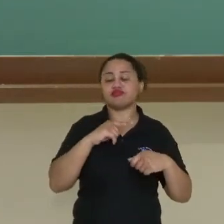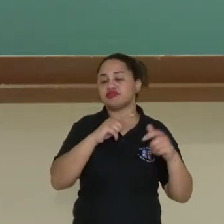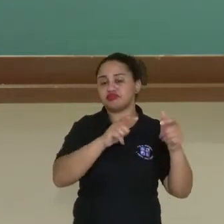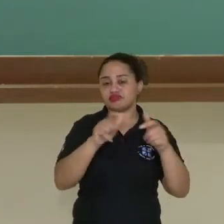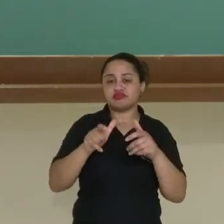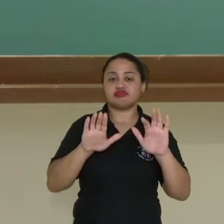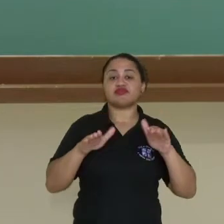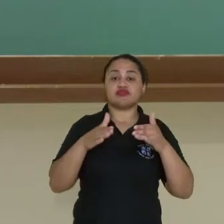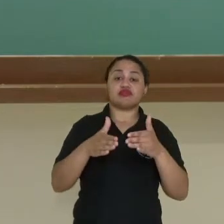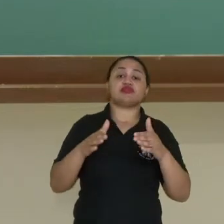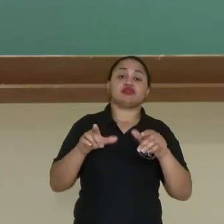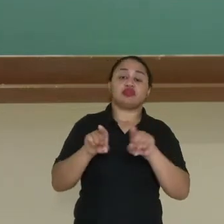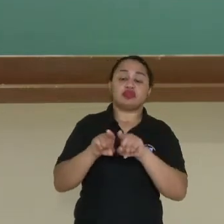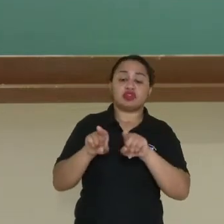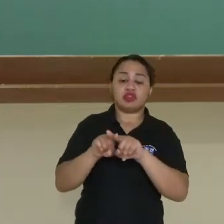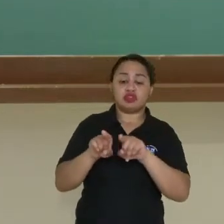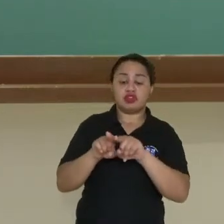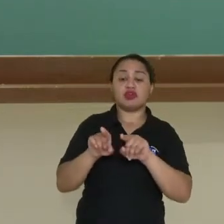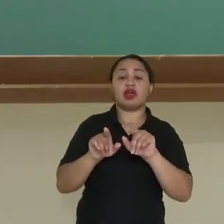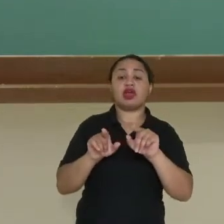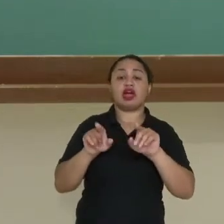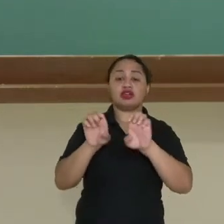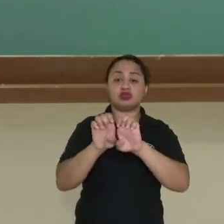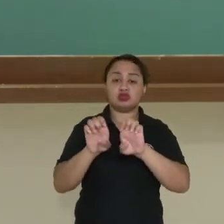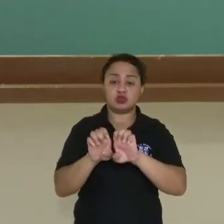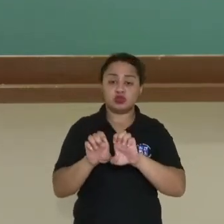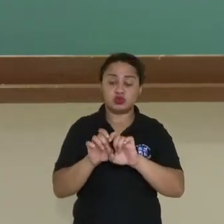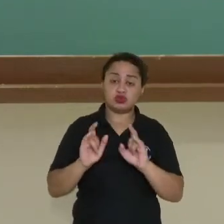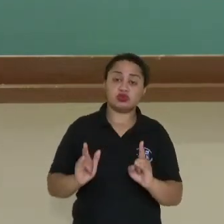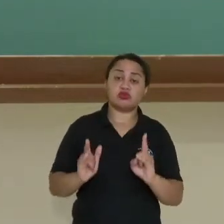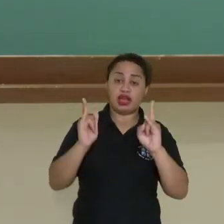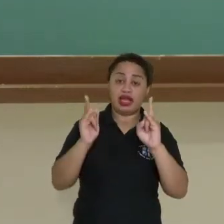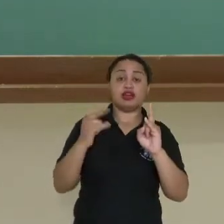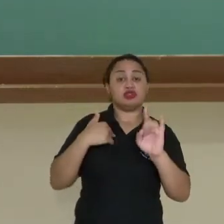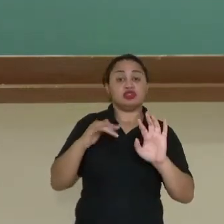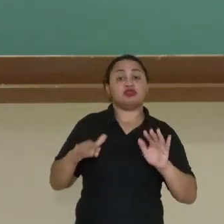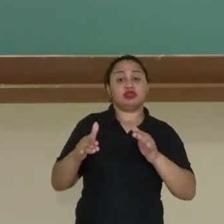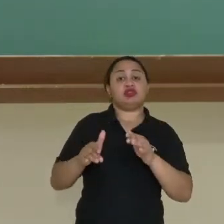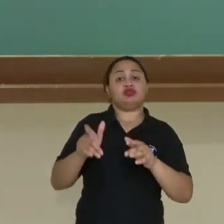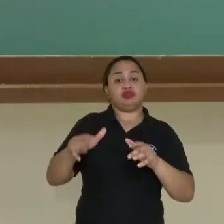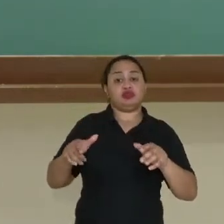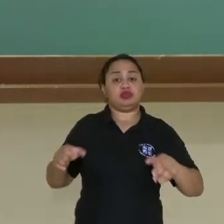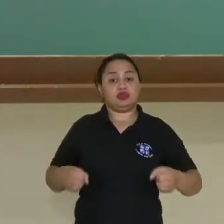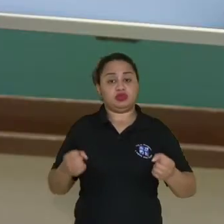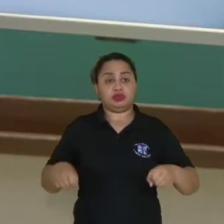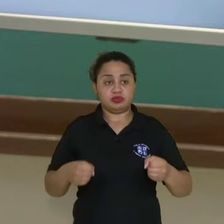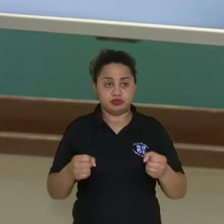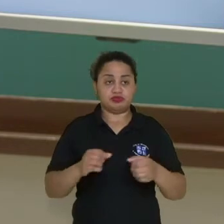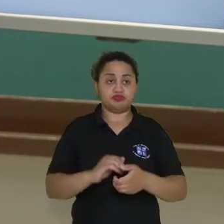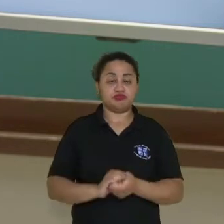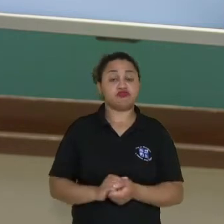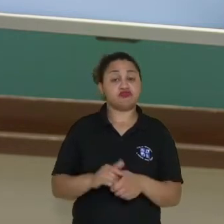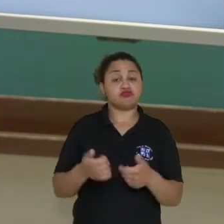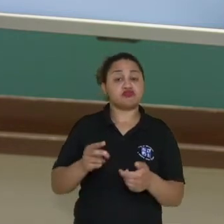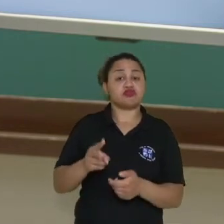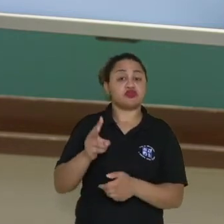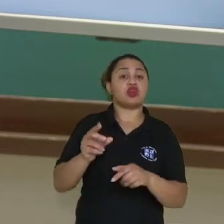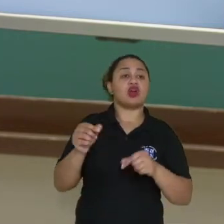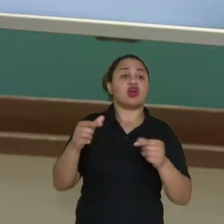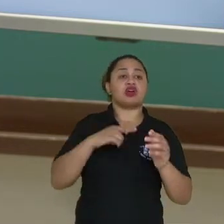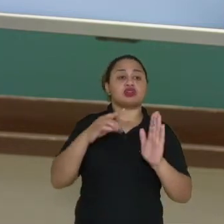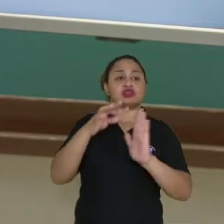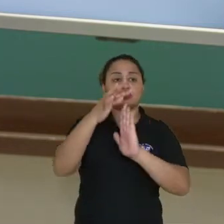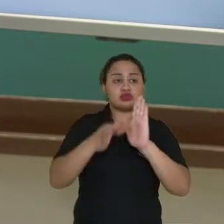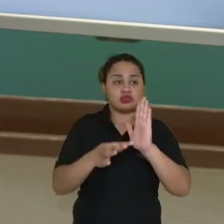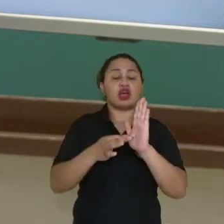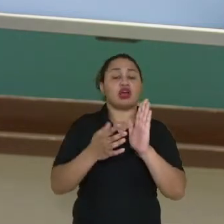mais específico mesmo da estrutura predial, os cadeirantes, certo? Então, continuando aqui, a gente trouxe um texto